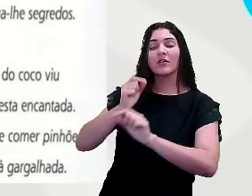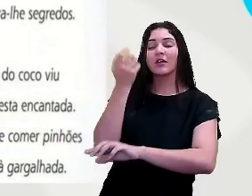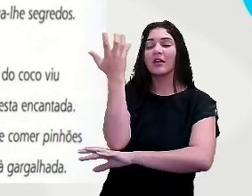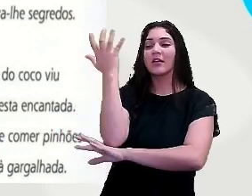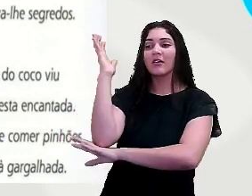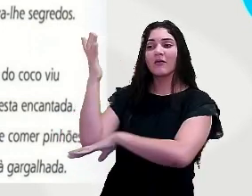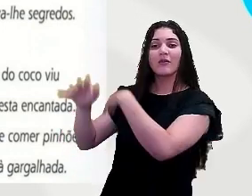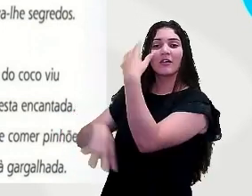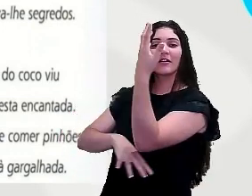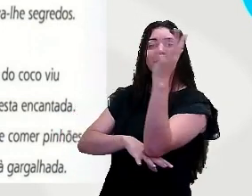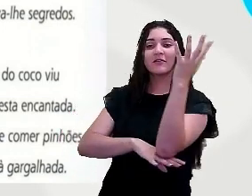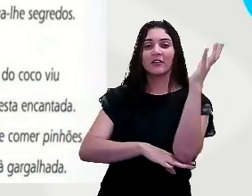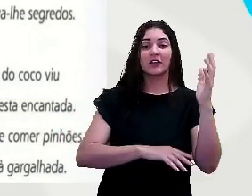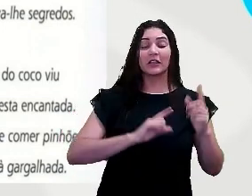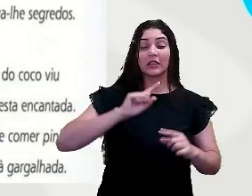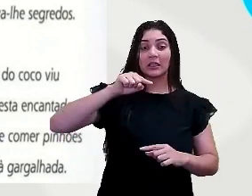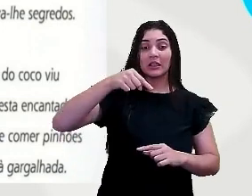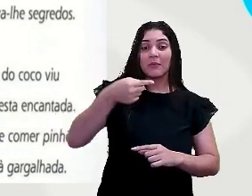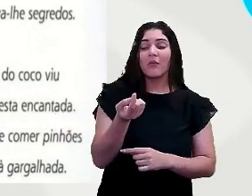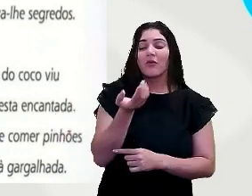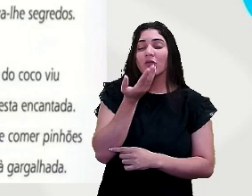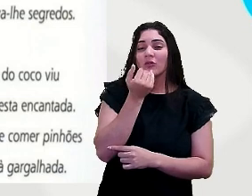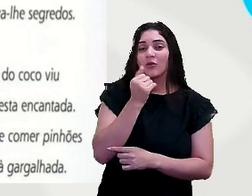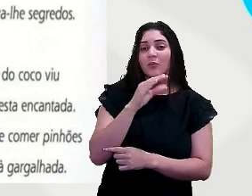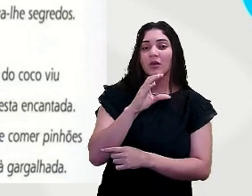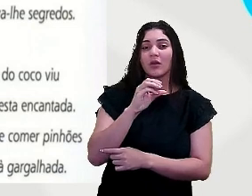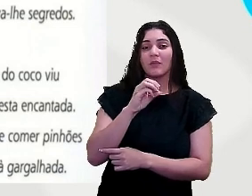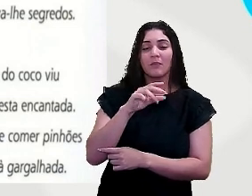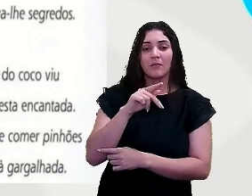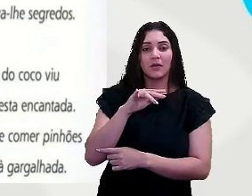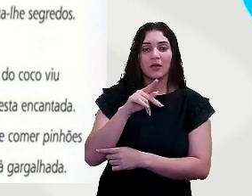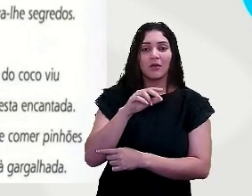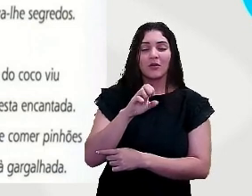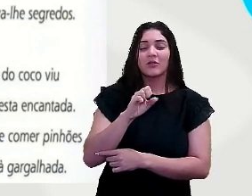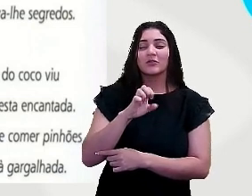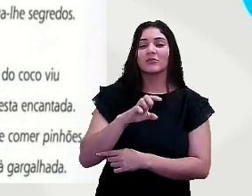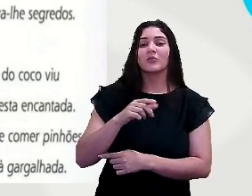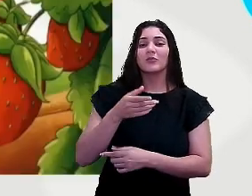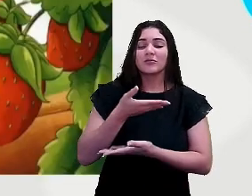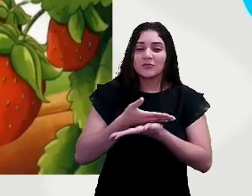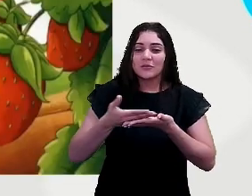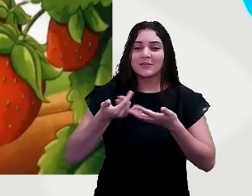encantada. Depois de comer pinhões, desatou a gargalhada.